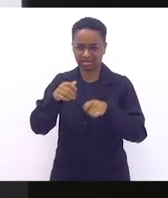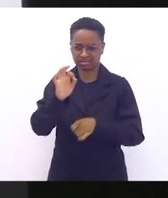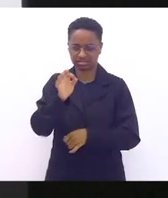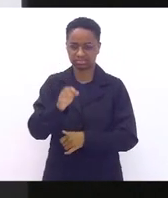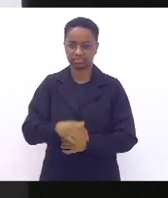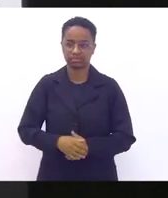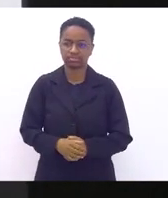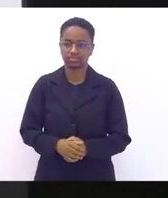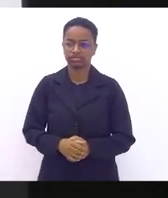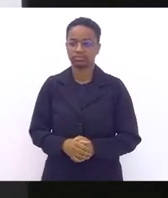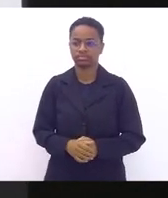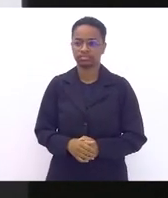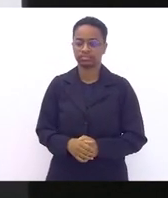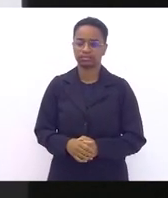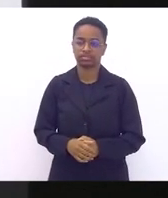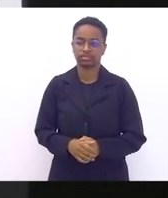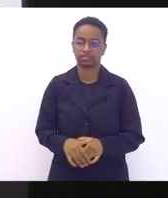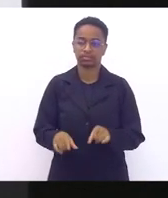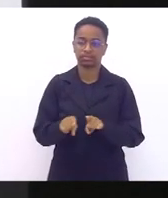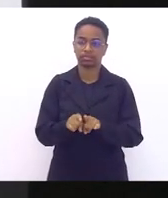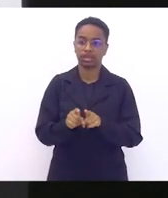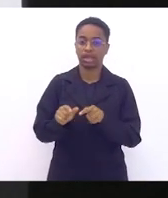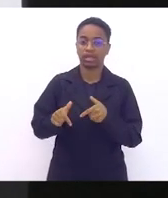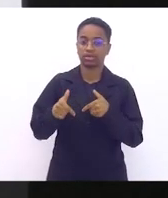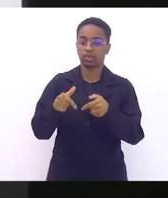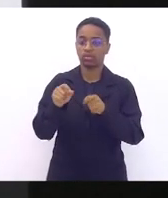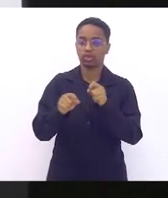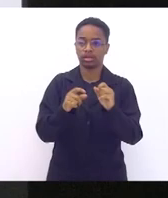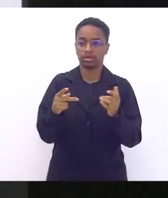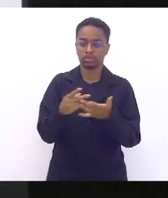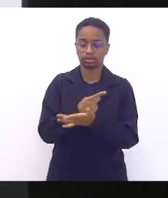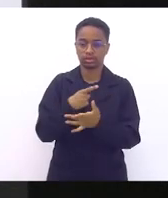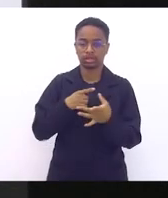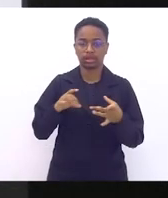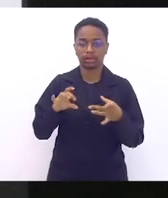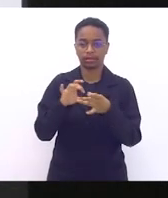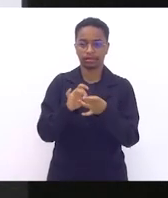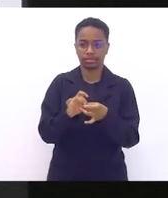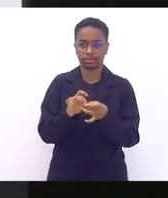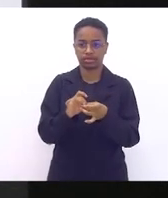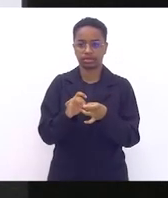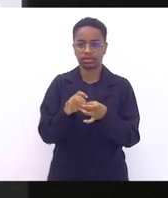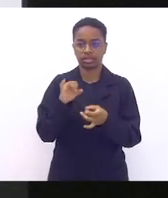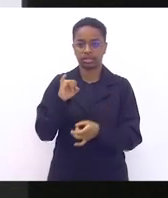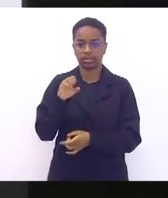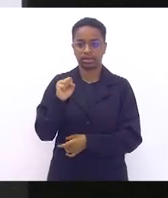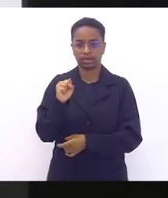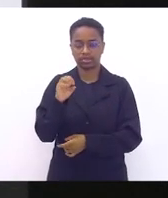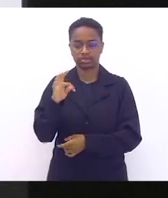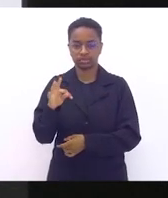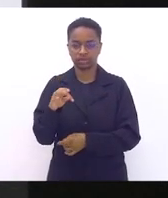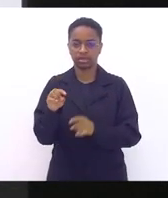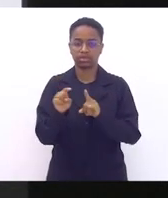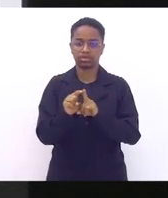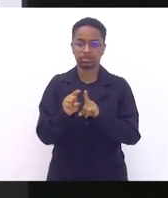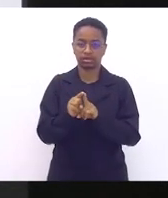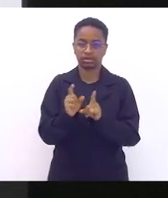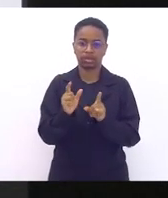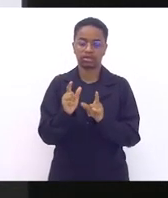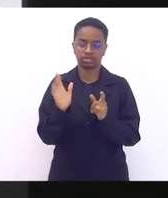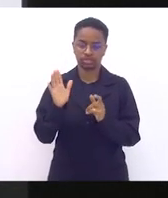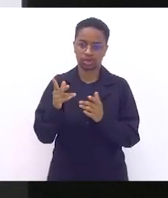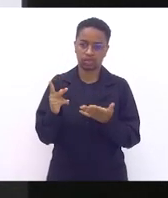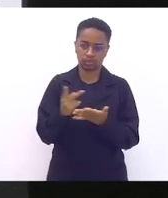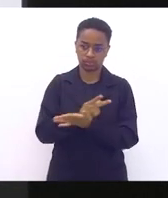né? Então, as ações, o que foi realizado, as parcerias com a IST, hepatite virais, foi